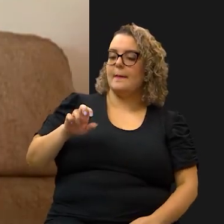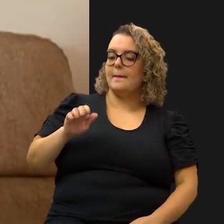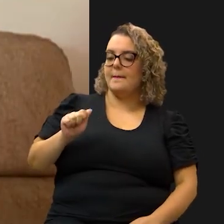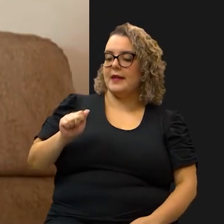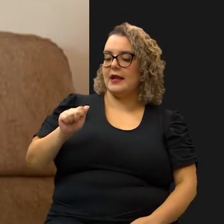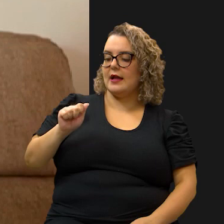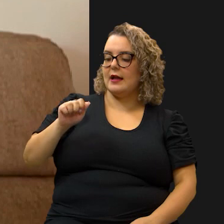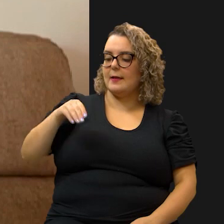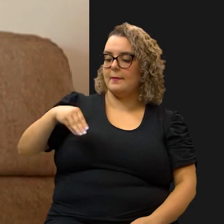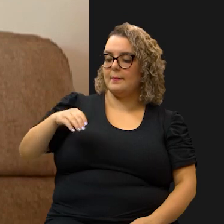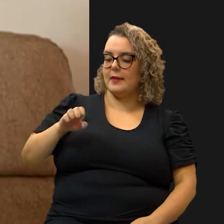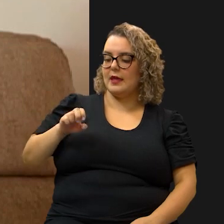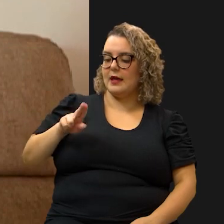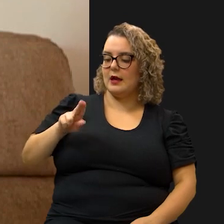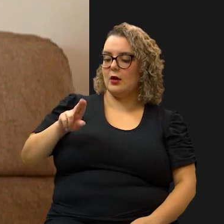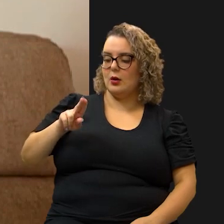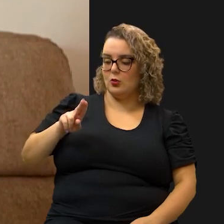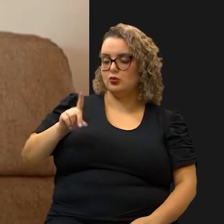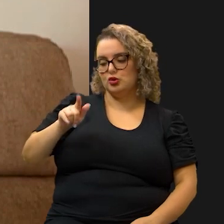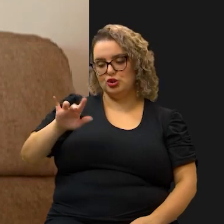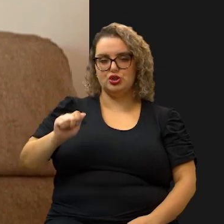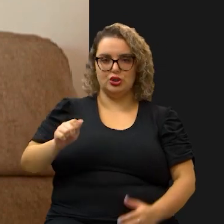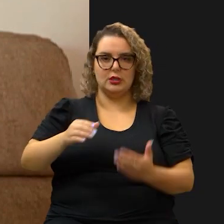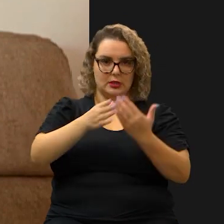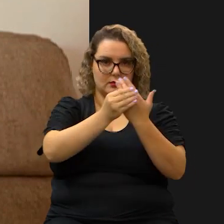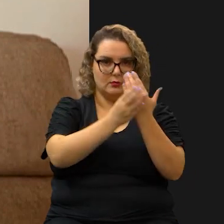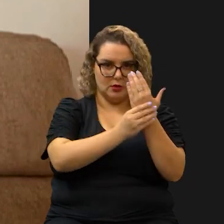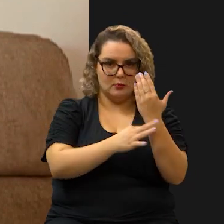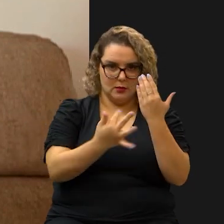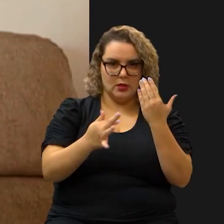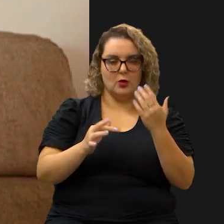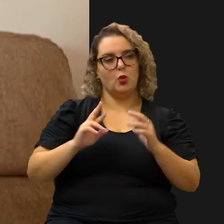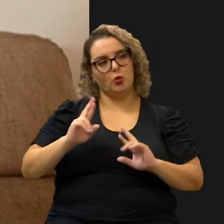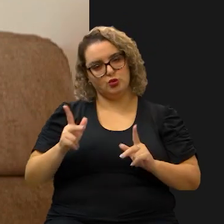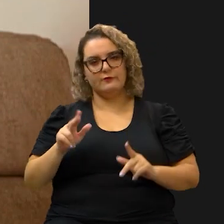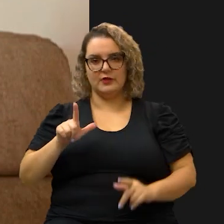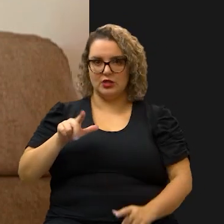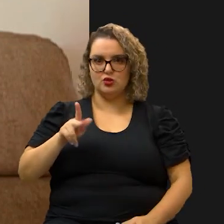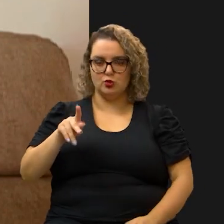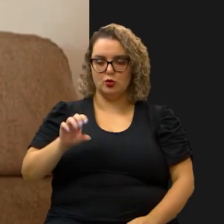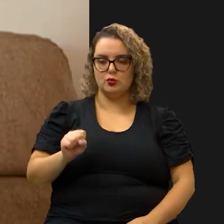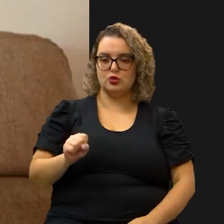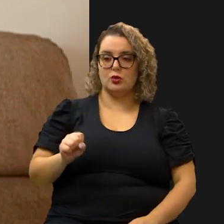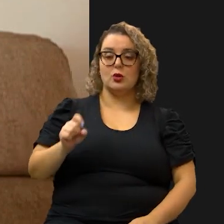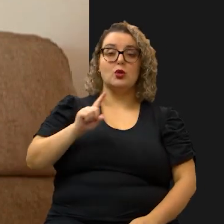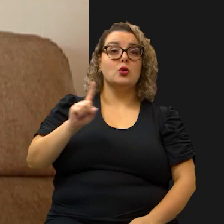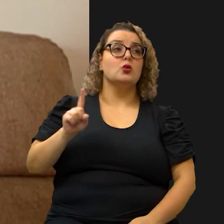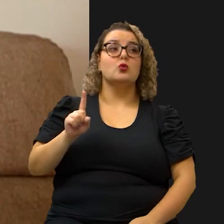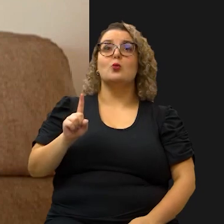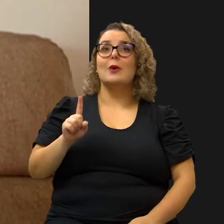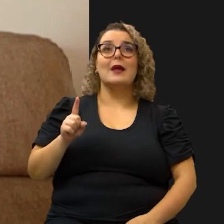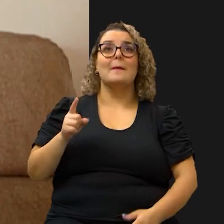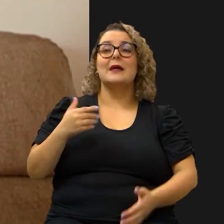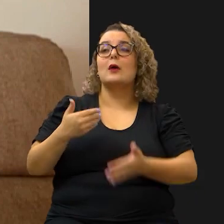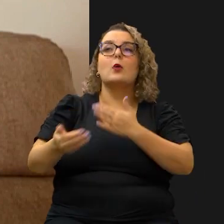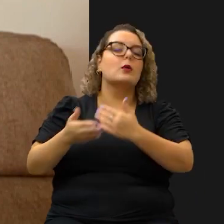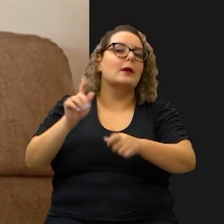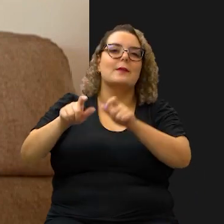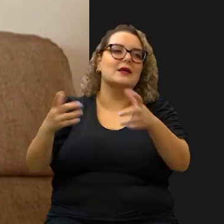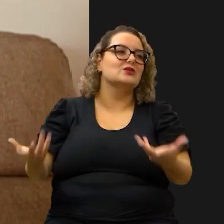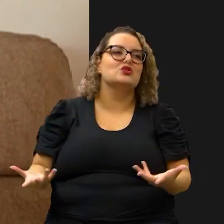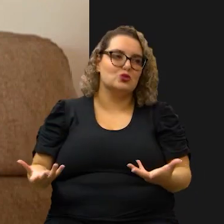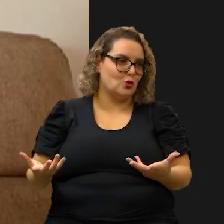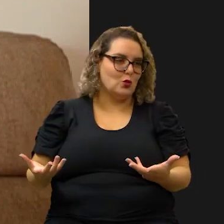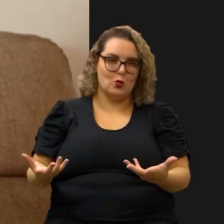da fibromialgia, pois é uma doença autoimune, ou seja, é o que eu sempre falo, não é para quem quer, é para quem